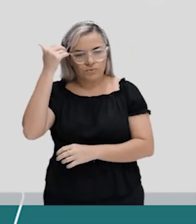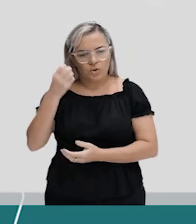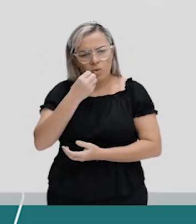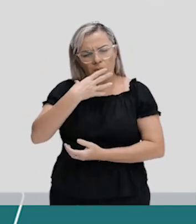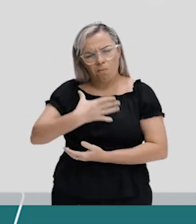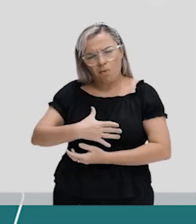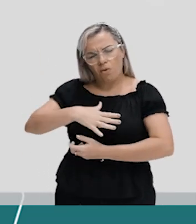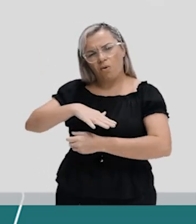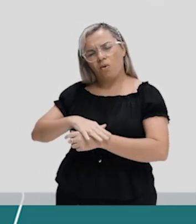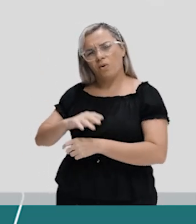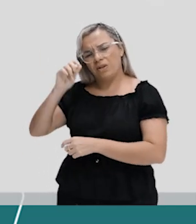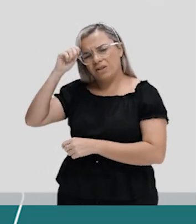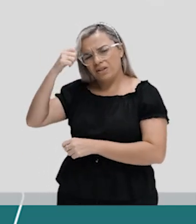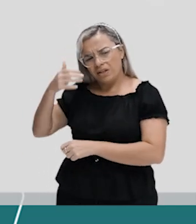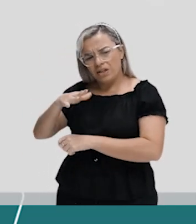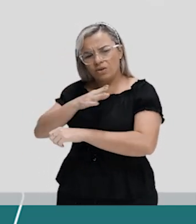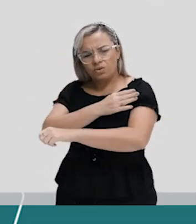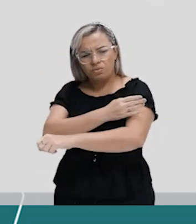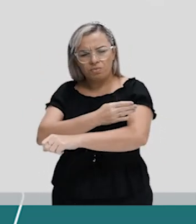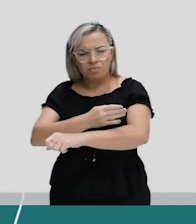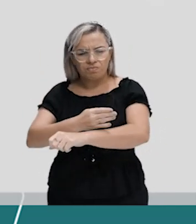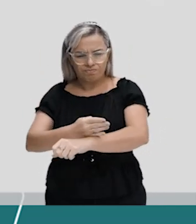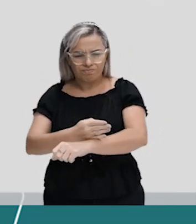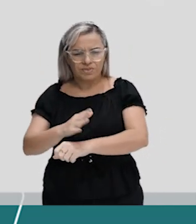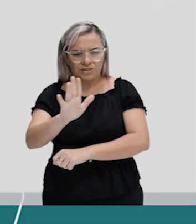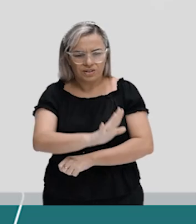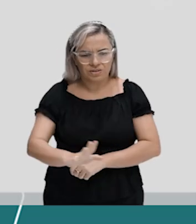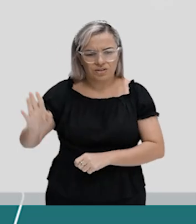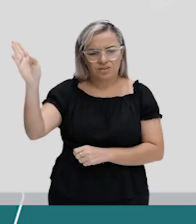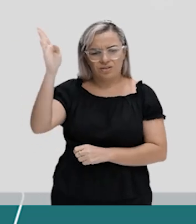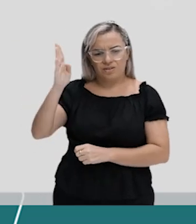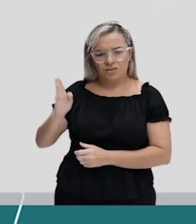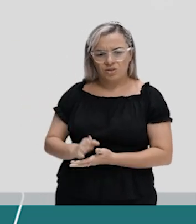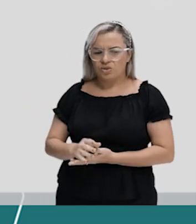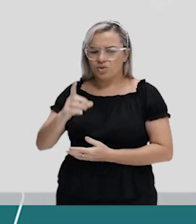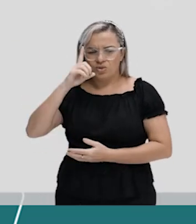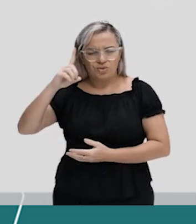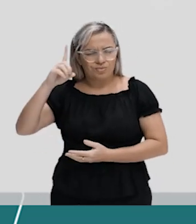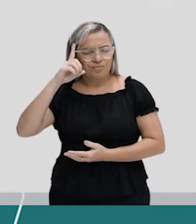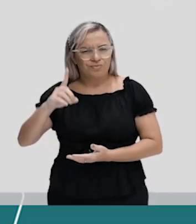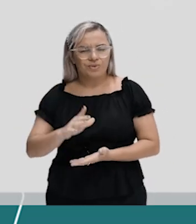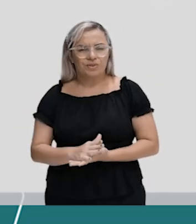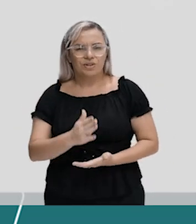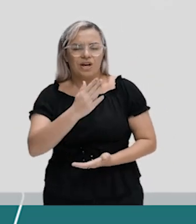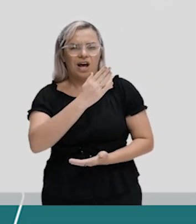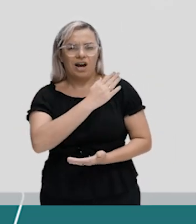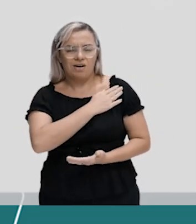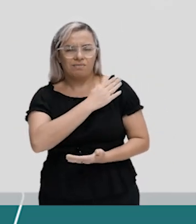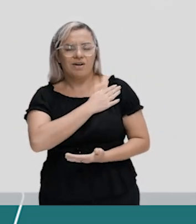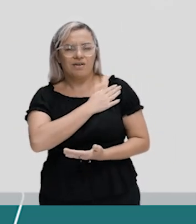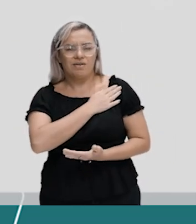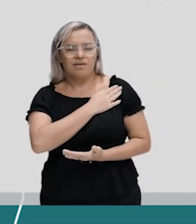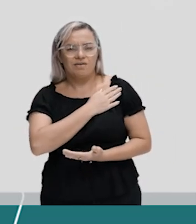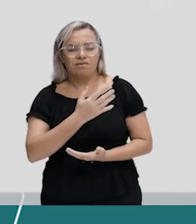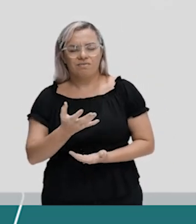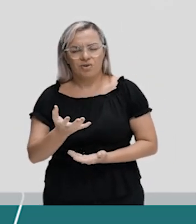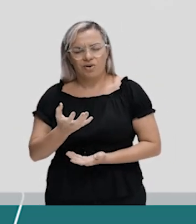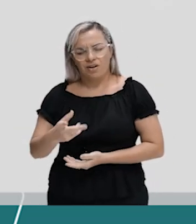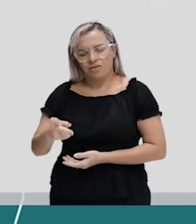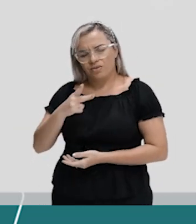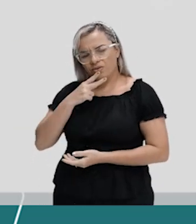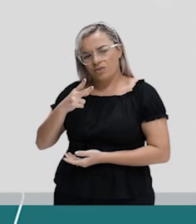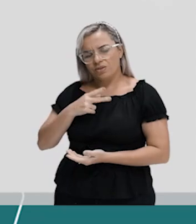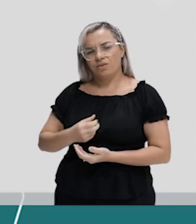dizem todos os dias: deixa disso, camarada, me dá um cigarro. Esse poema, ele traz muito sobre a questão